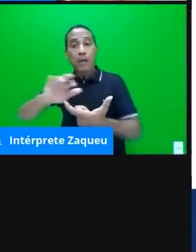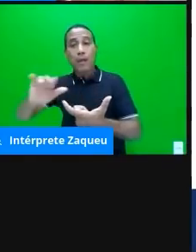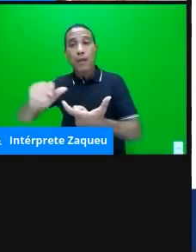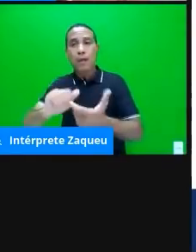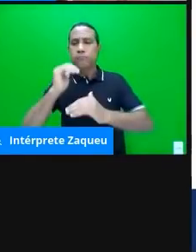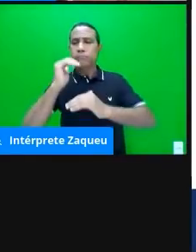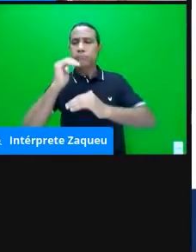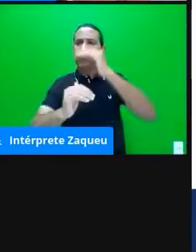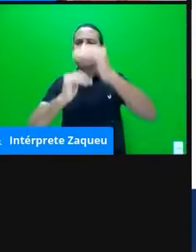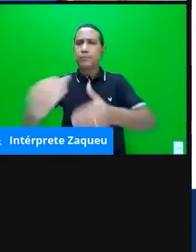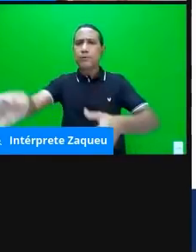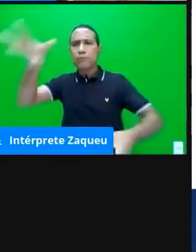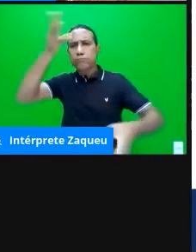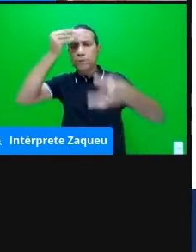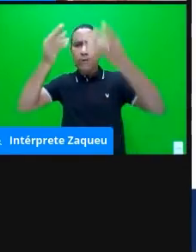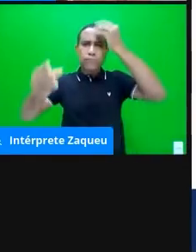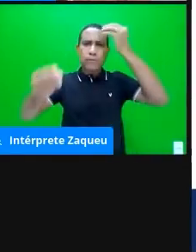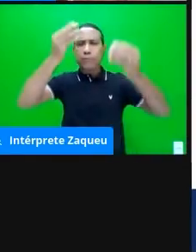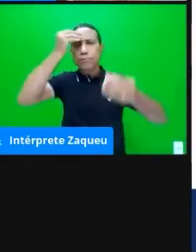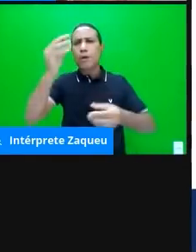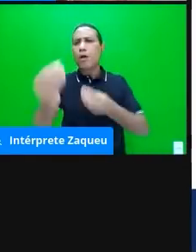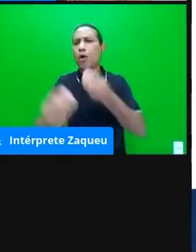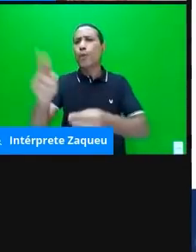uso da tecnologia escrita.